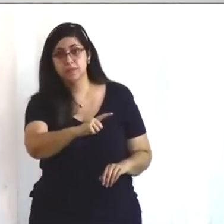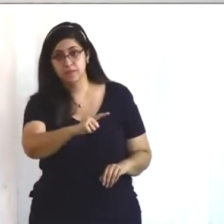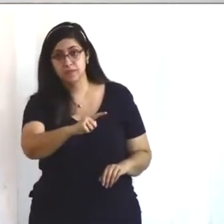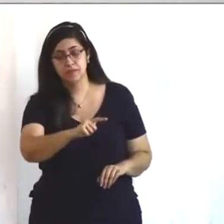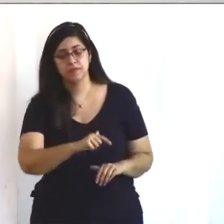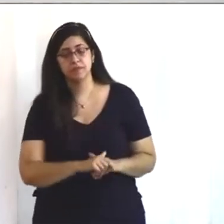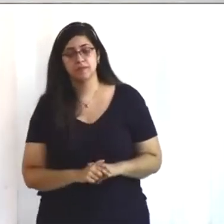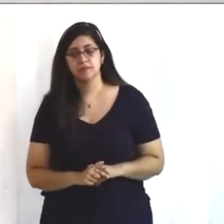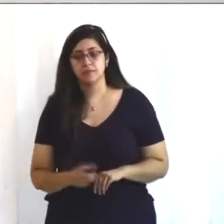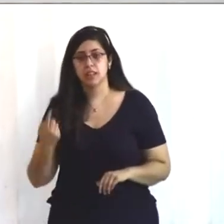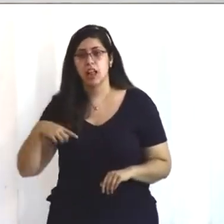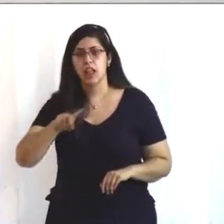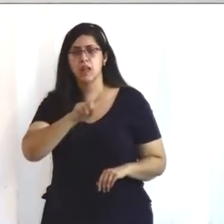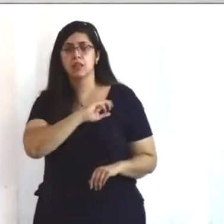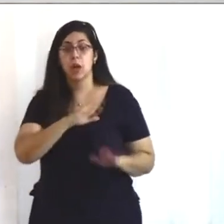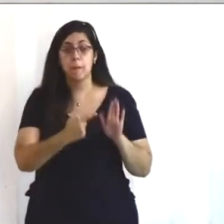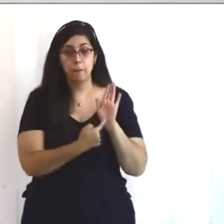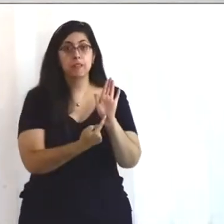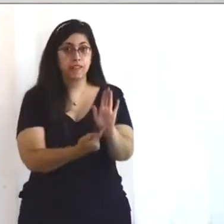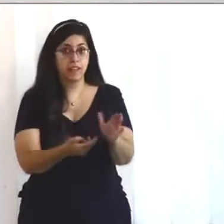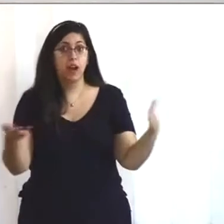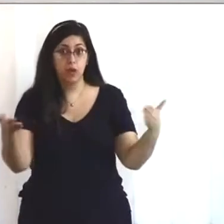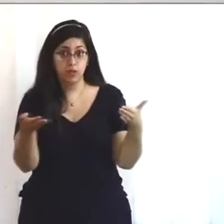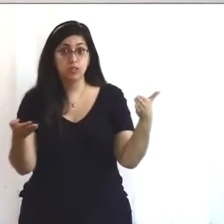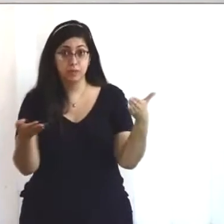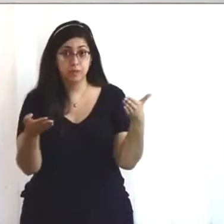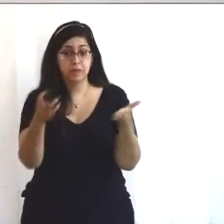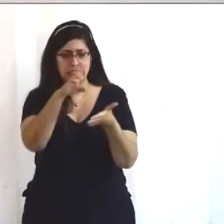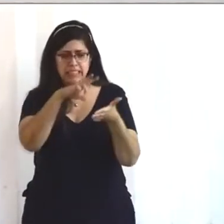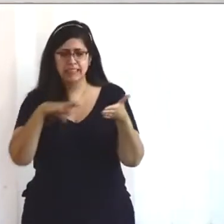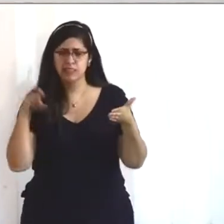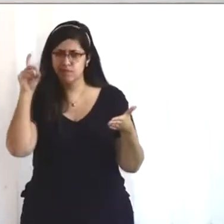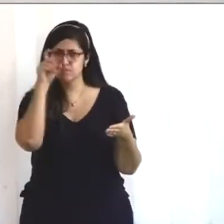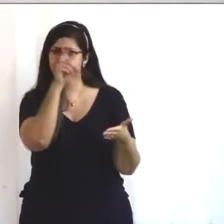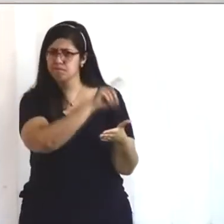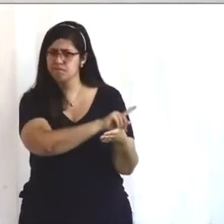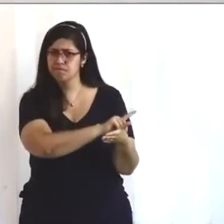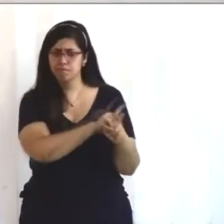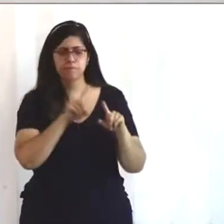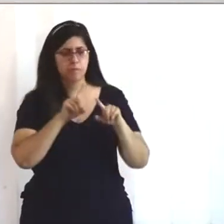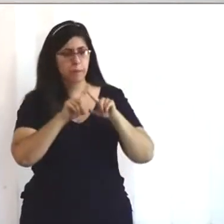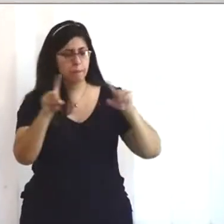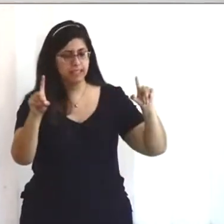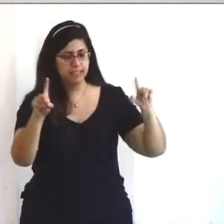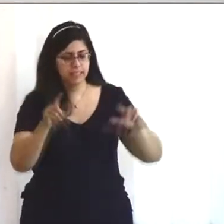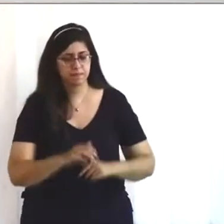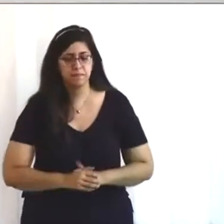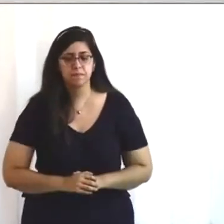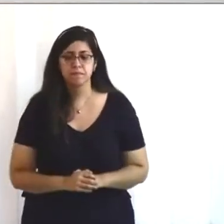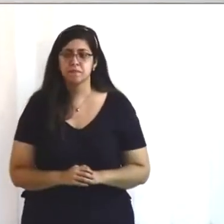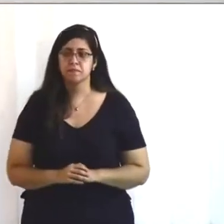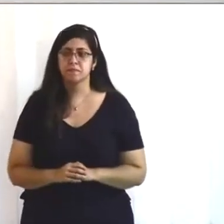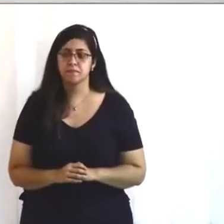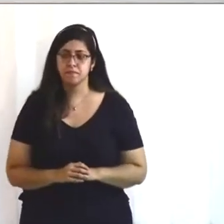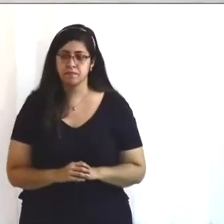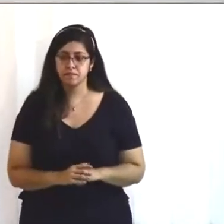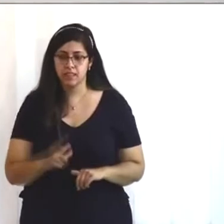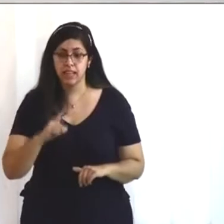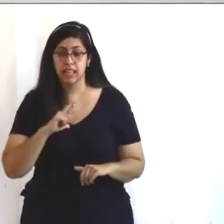Essa é a tentativa de expor um texto dos mais complicados, certamente, mas com este objetivo: produzir